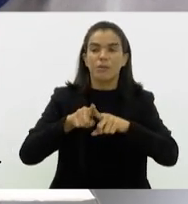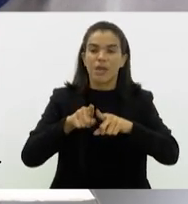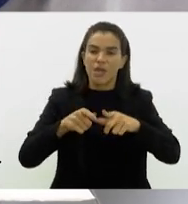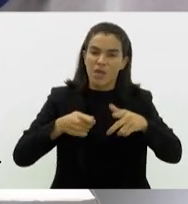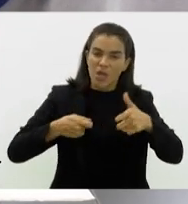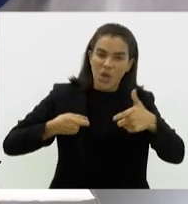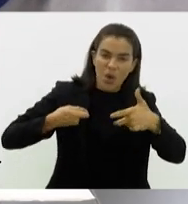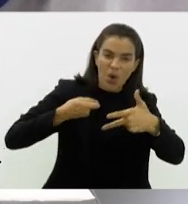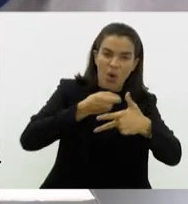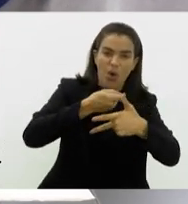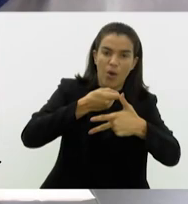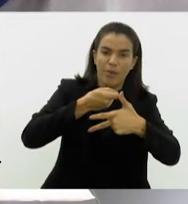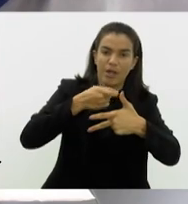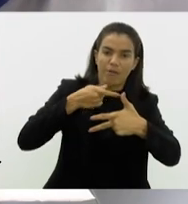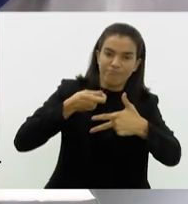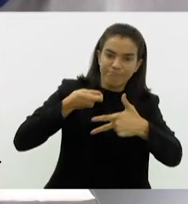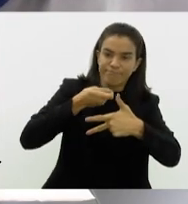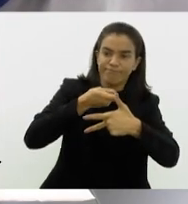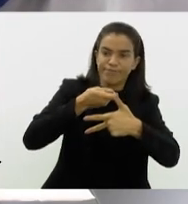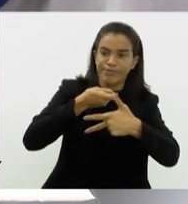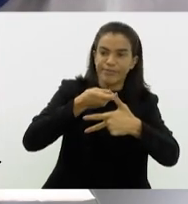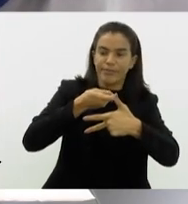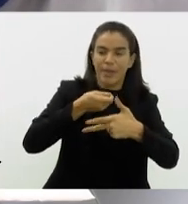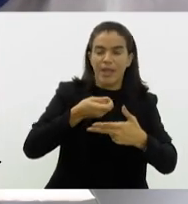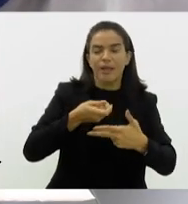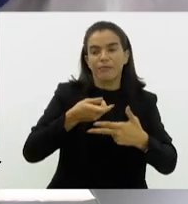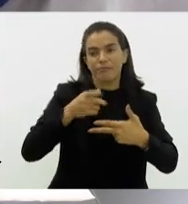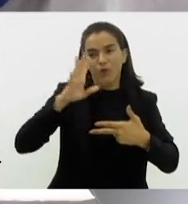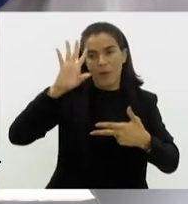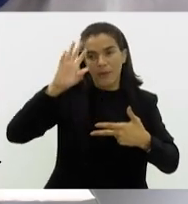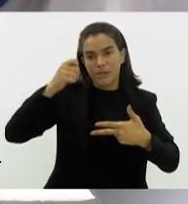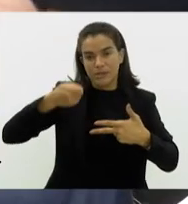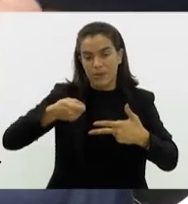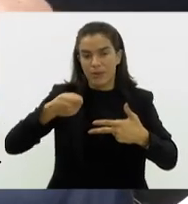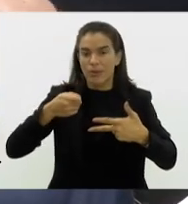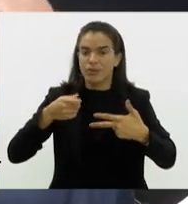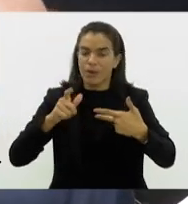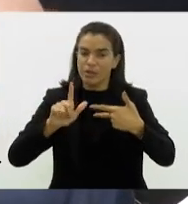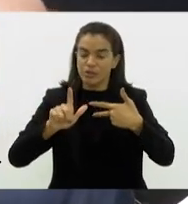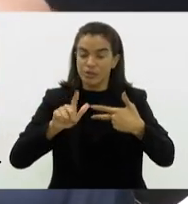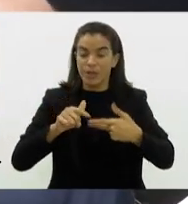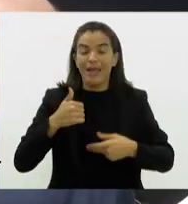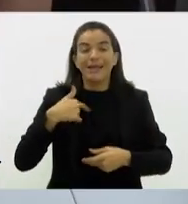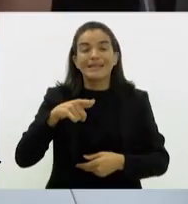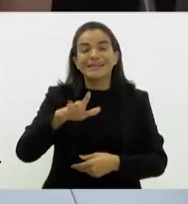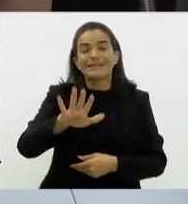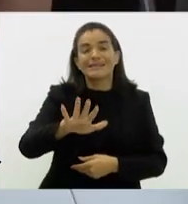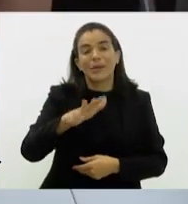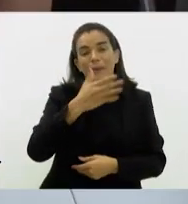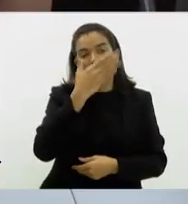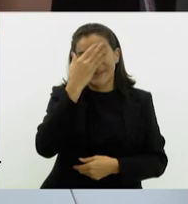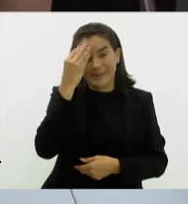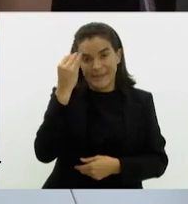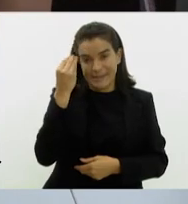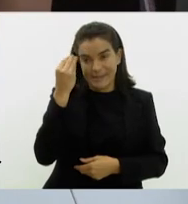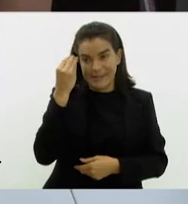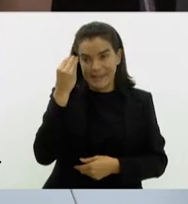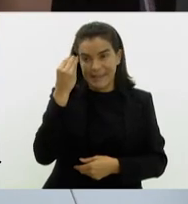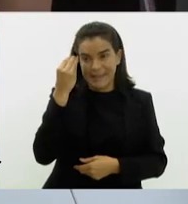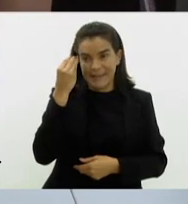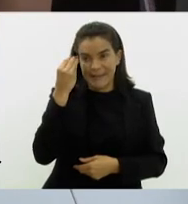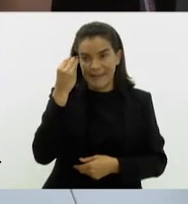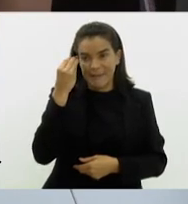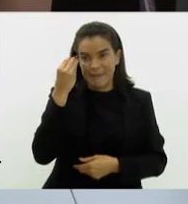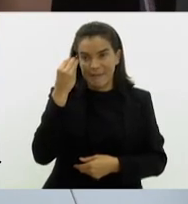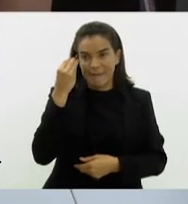que o Poder Executivo tome medidas administrativas, entendeu? Presidente, é que eu me esqueci de uma coisa. Fixação de prazo